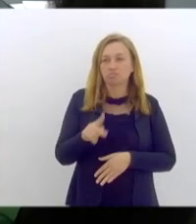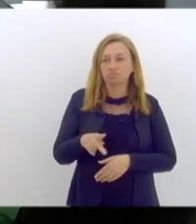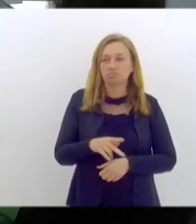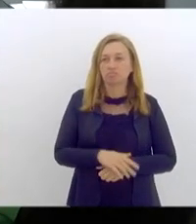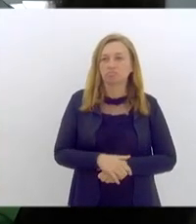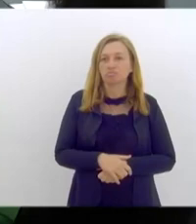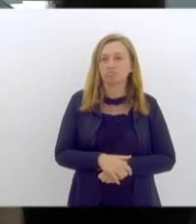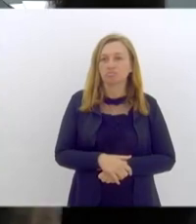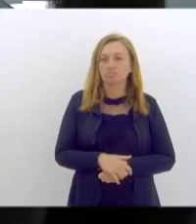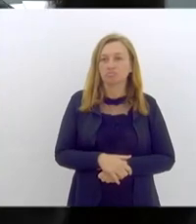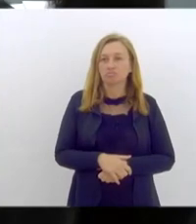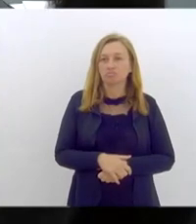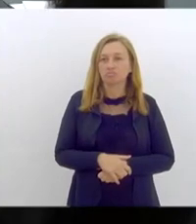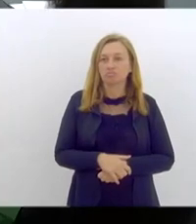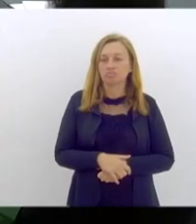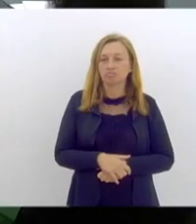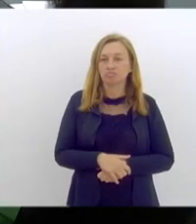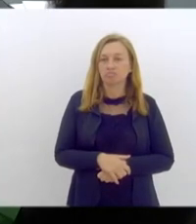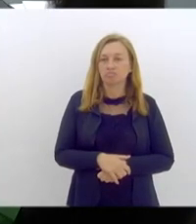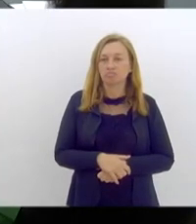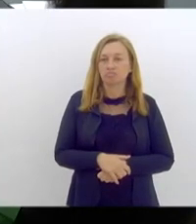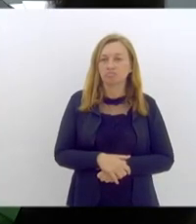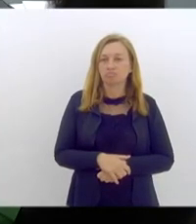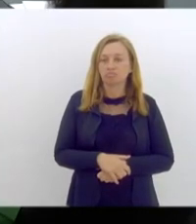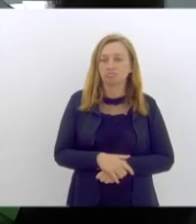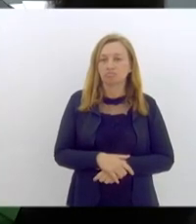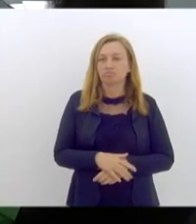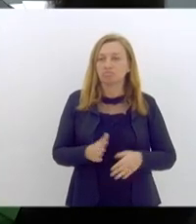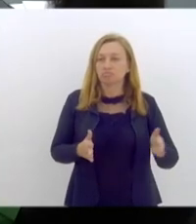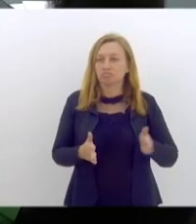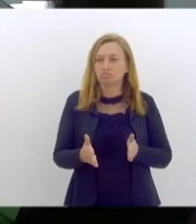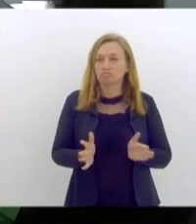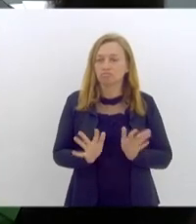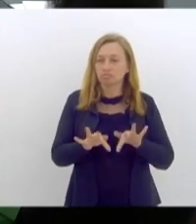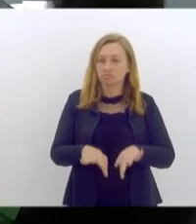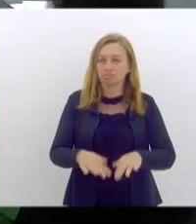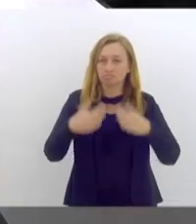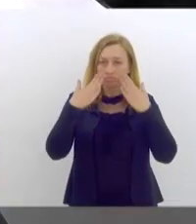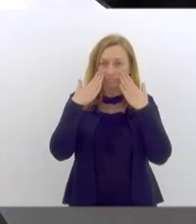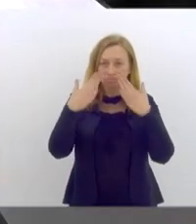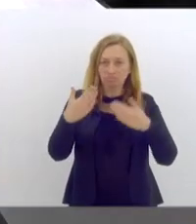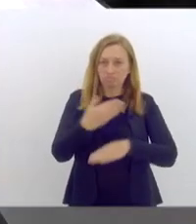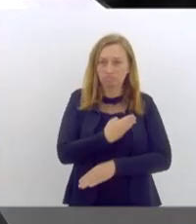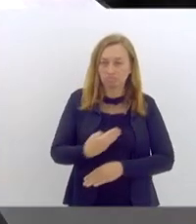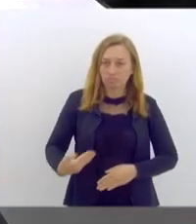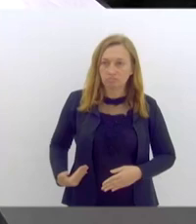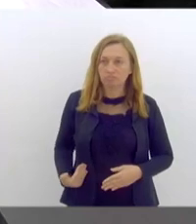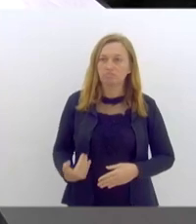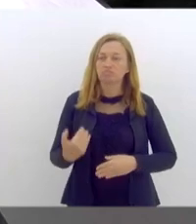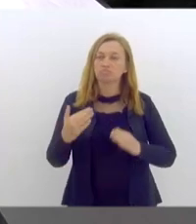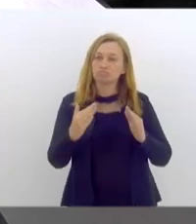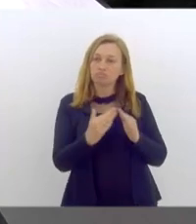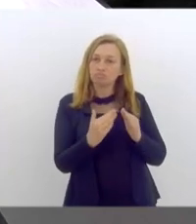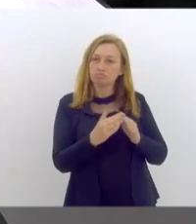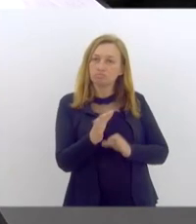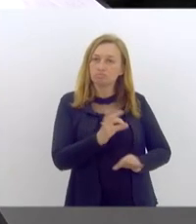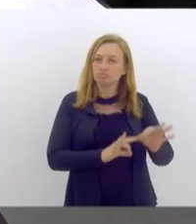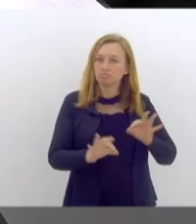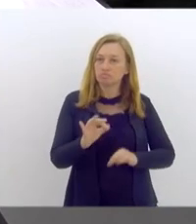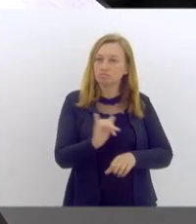e está em fase final de apresentar ao governo e a esta casa o planejamento